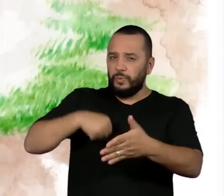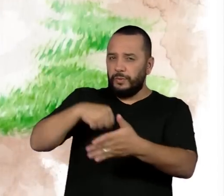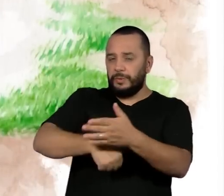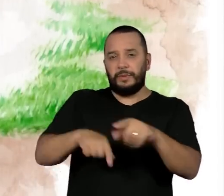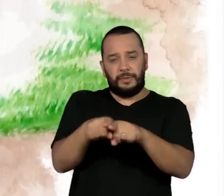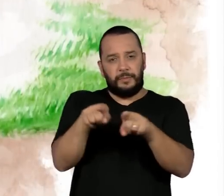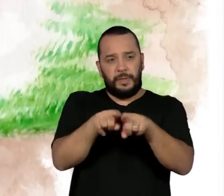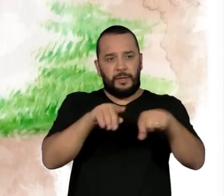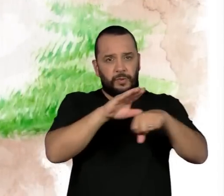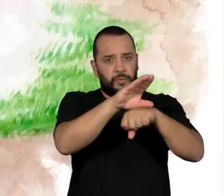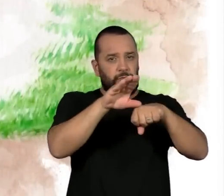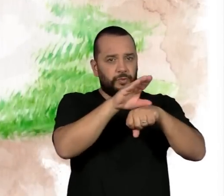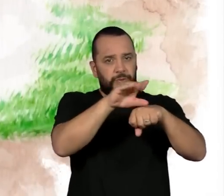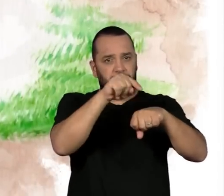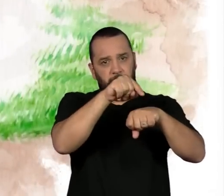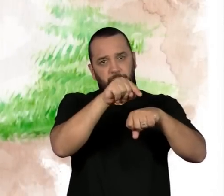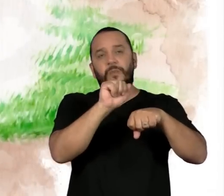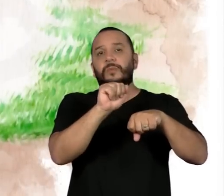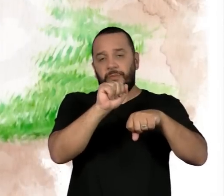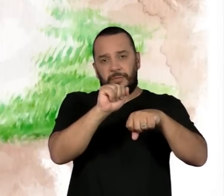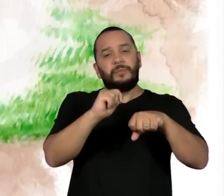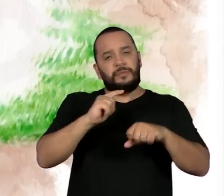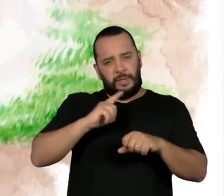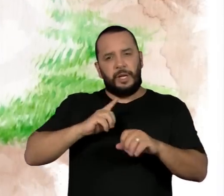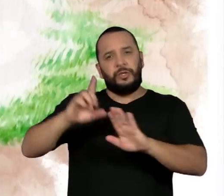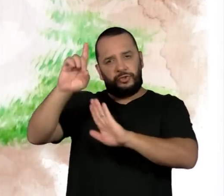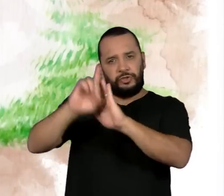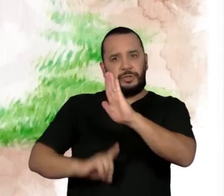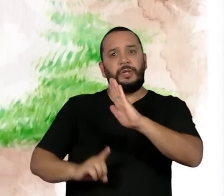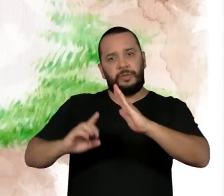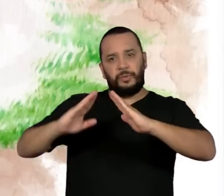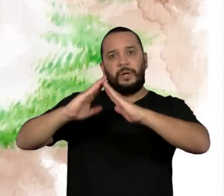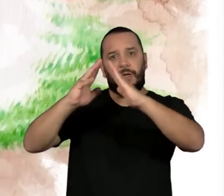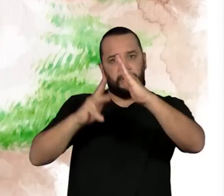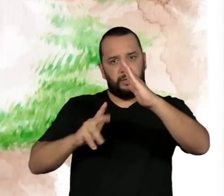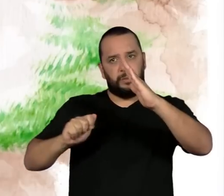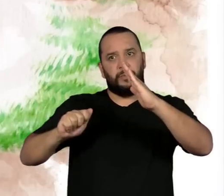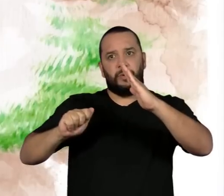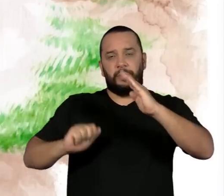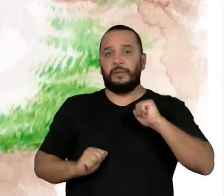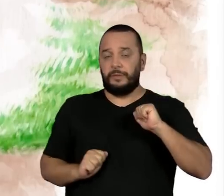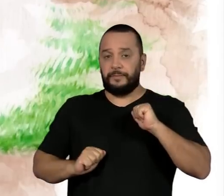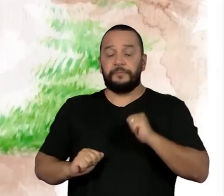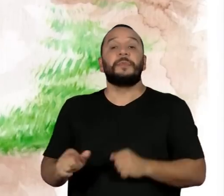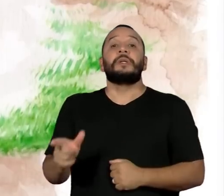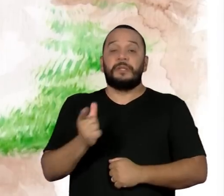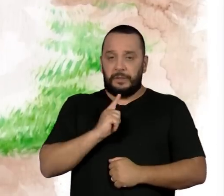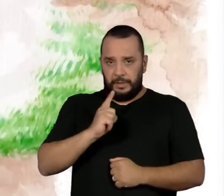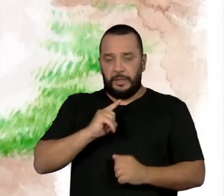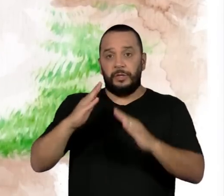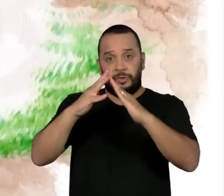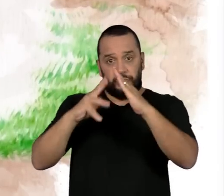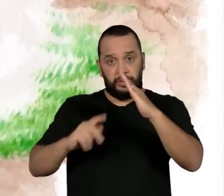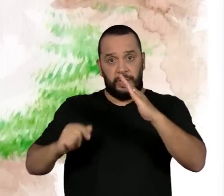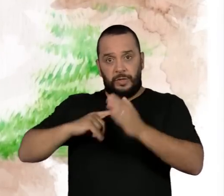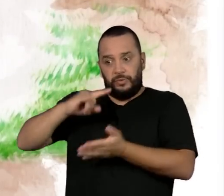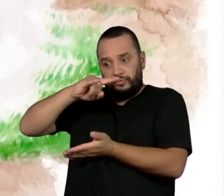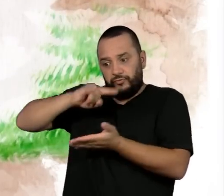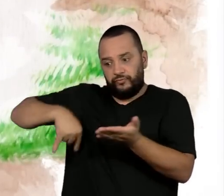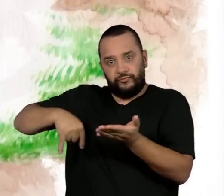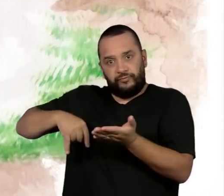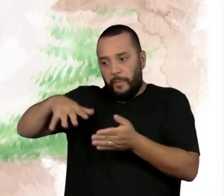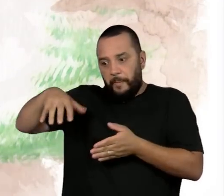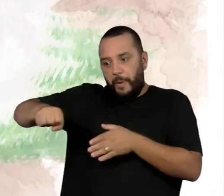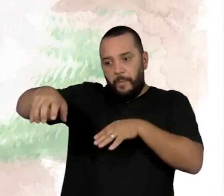Federal garante direitos a quilombolas. Direito à titulação coletiva, de todos